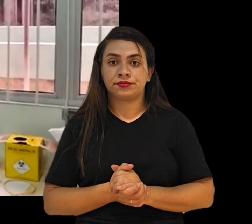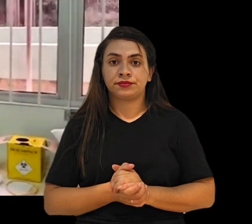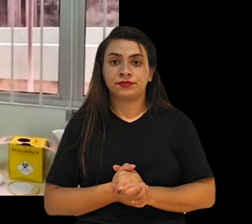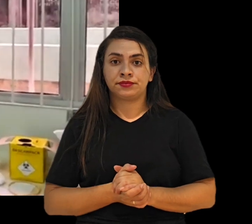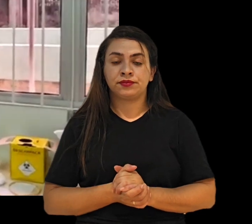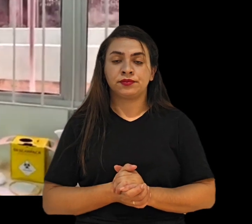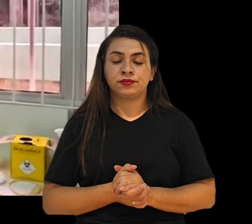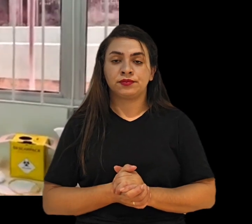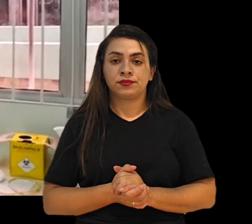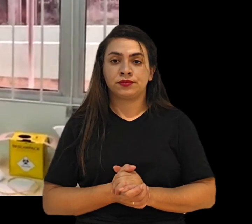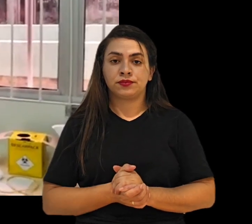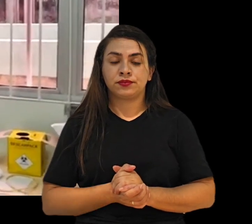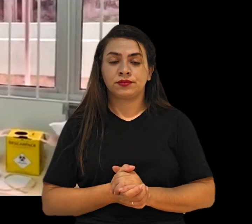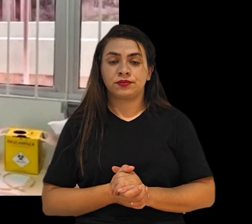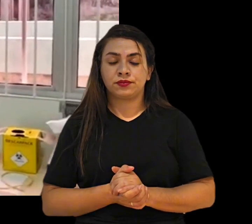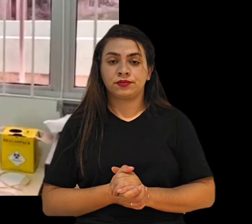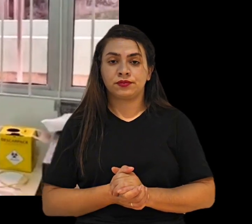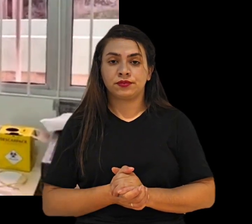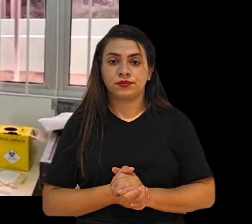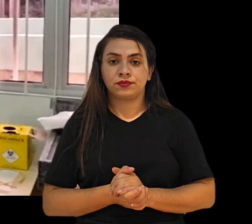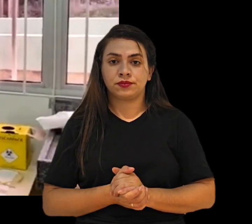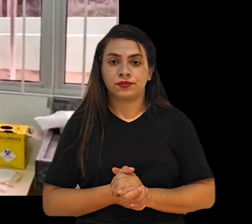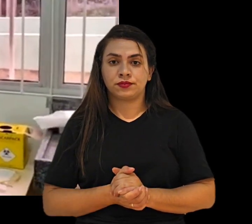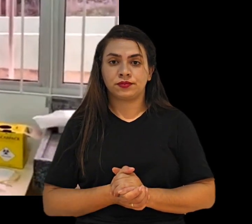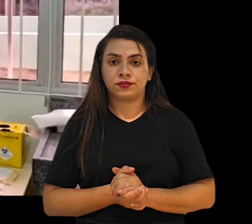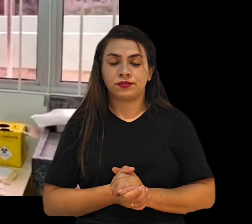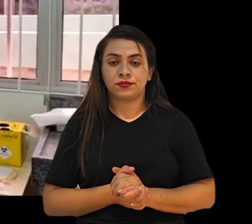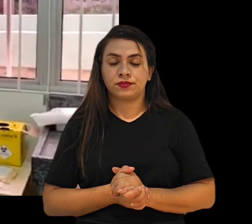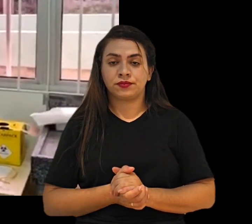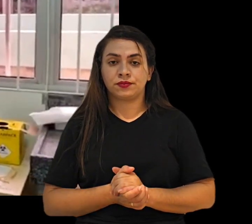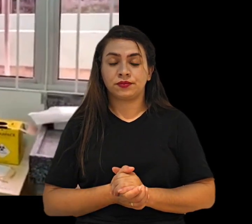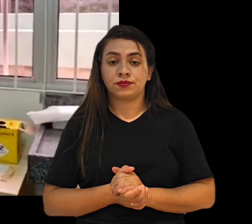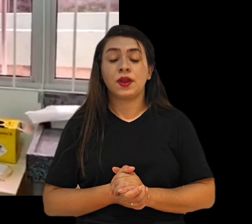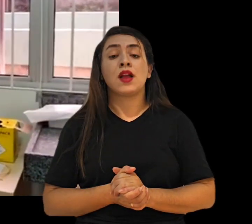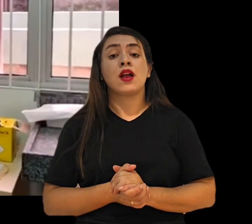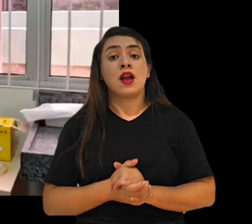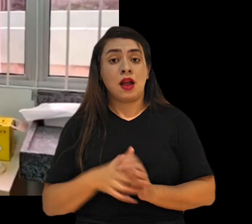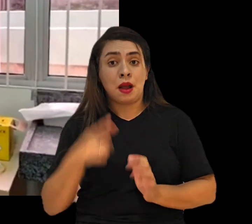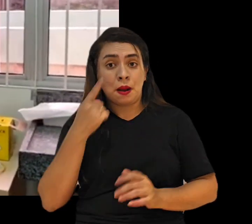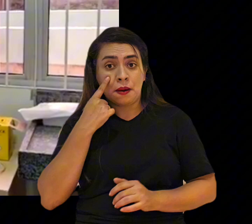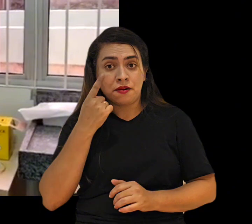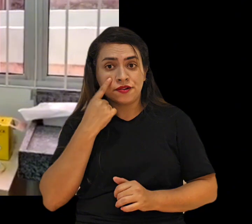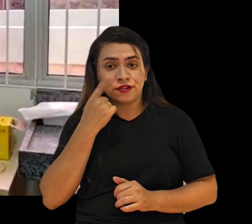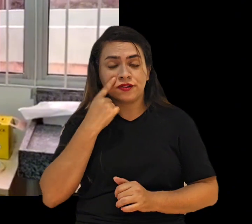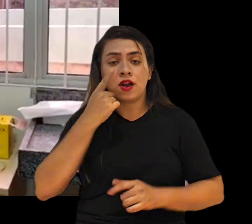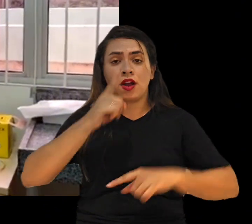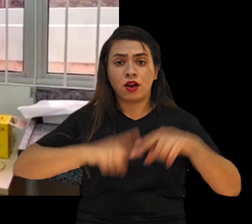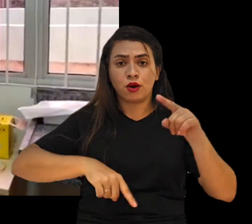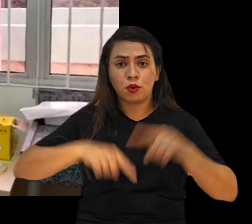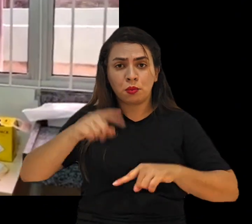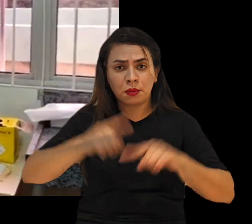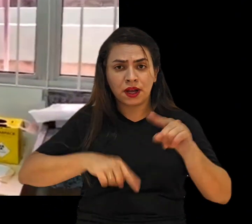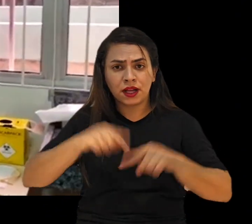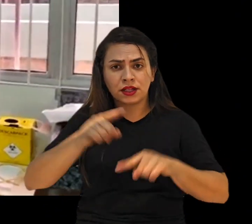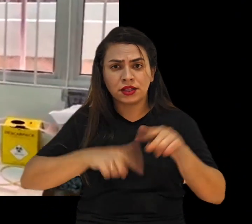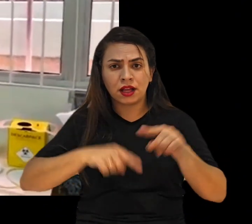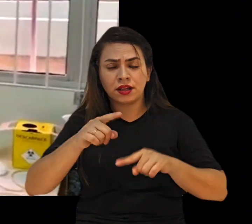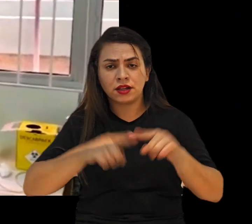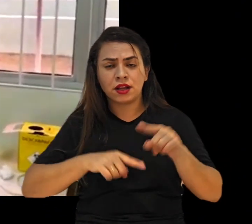tubo, sempre tem que se identificar o paciente antes. A gente pega um tubinho, já vem escrito no